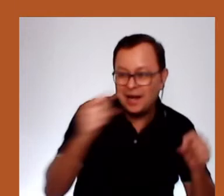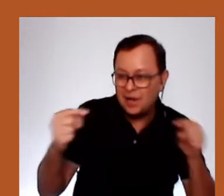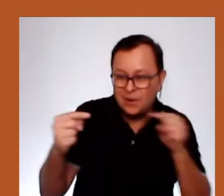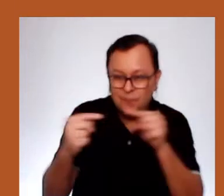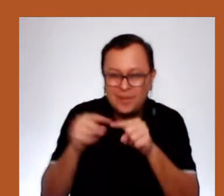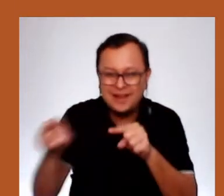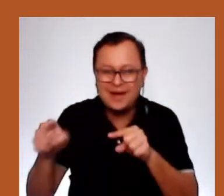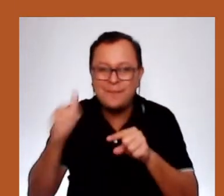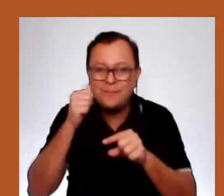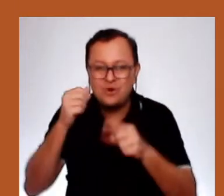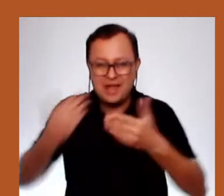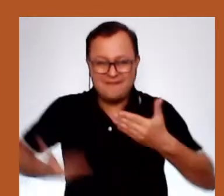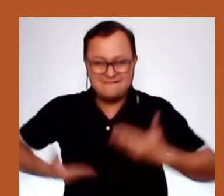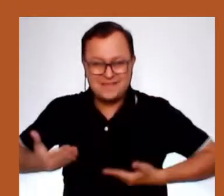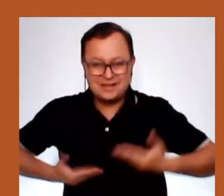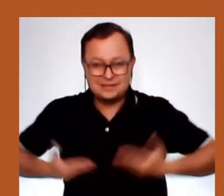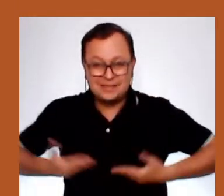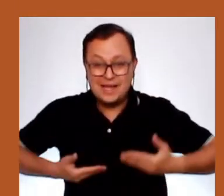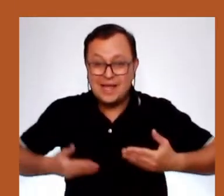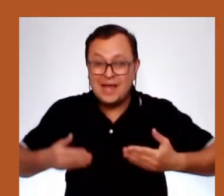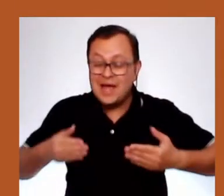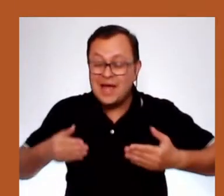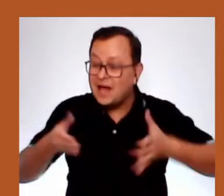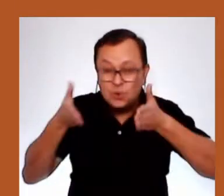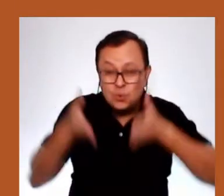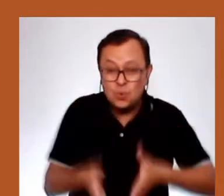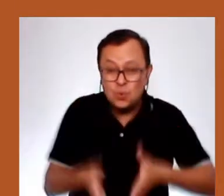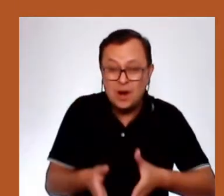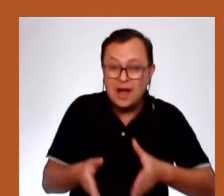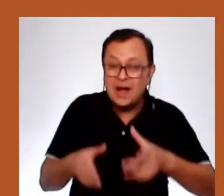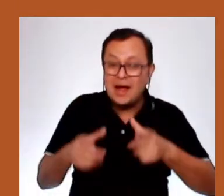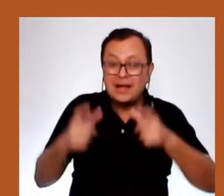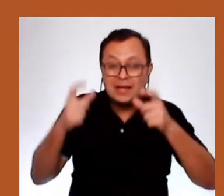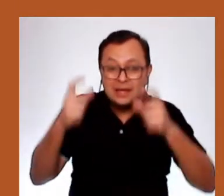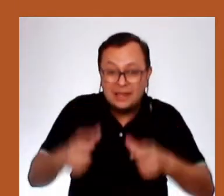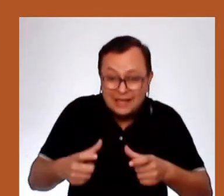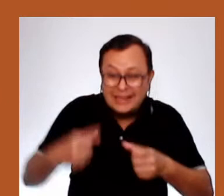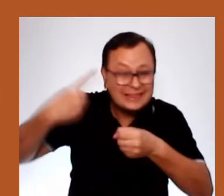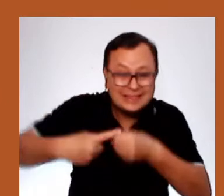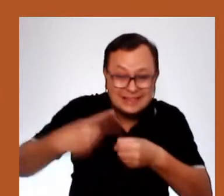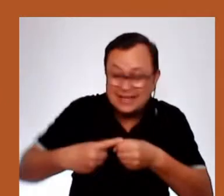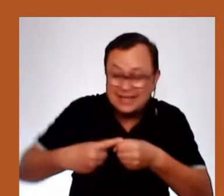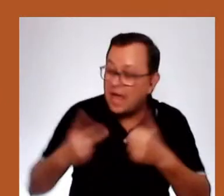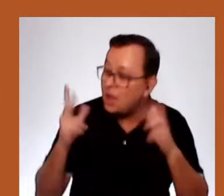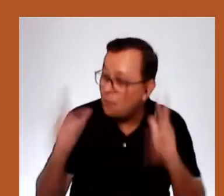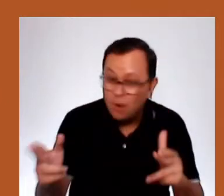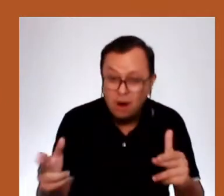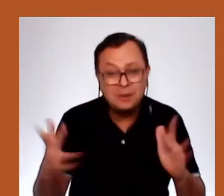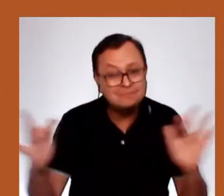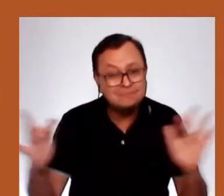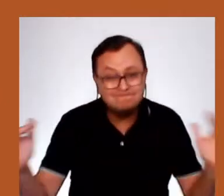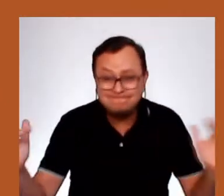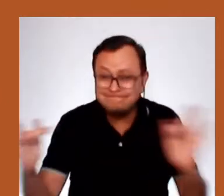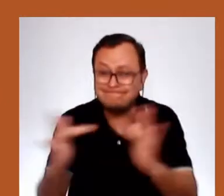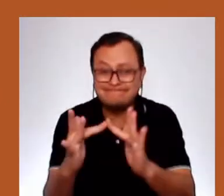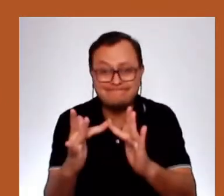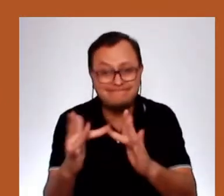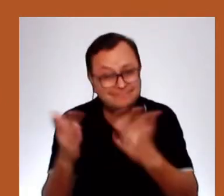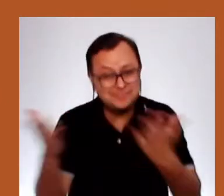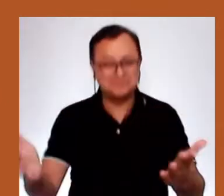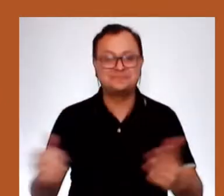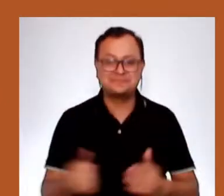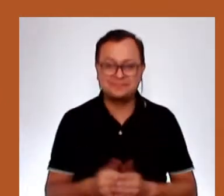alguém da minha terra. Pronto, criou-se o vínculo. E isso é fantástico. Isso não é terapia, mas